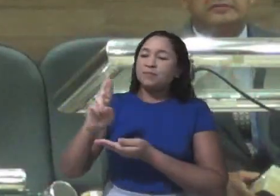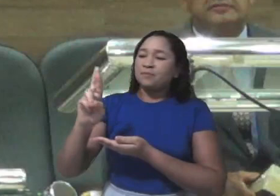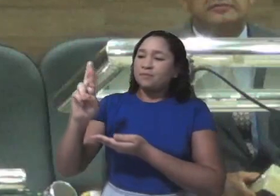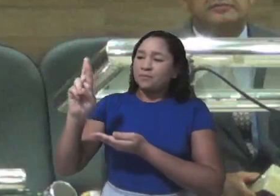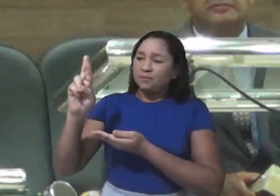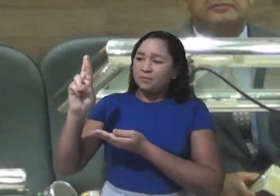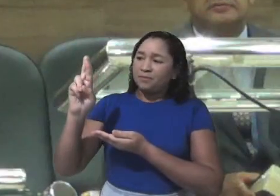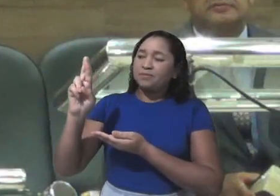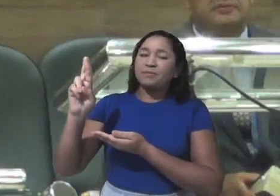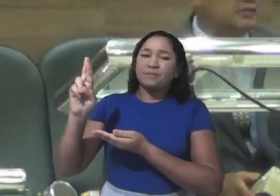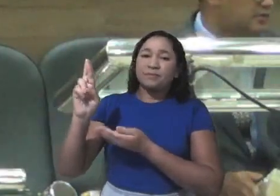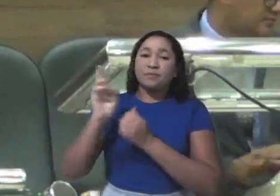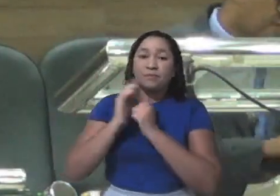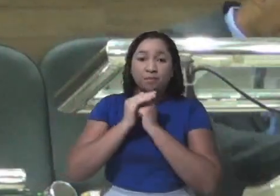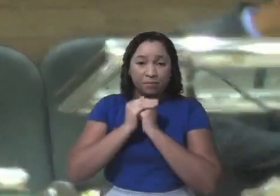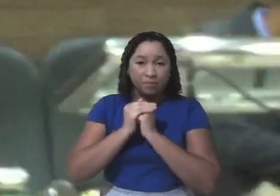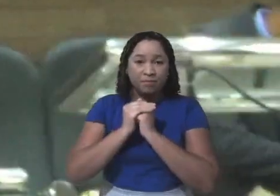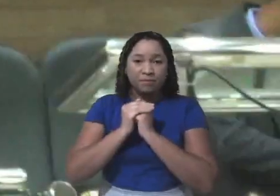Senhor. Amém.